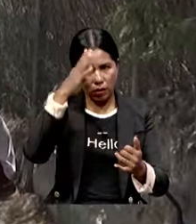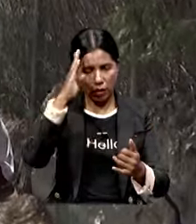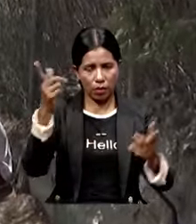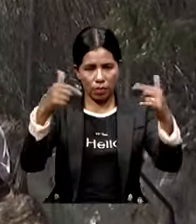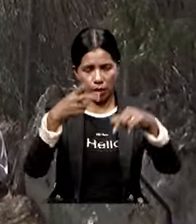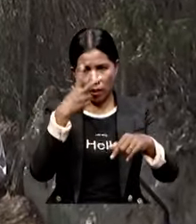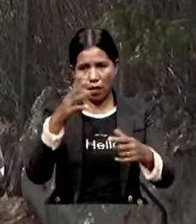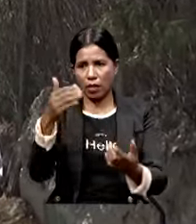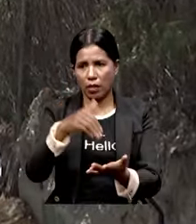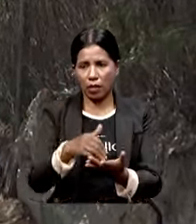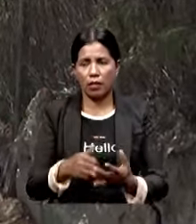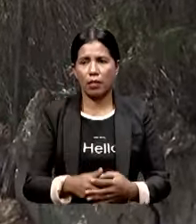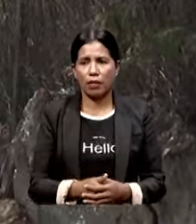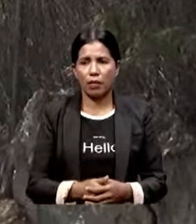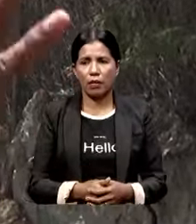fale.